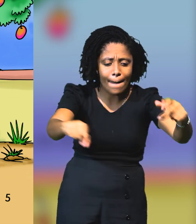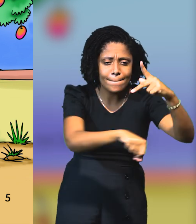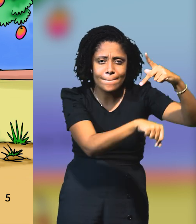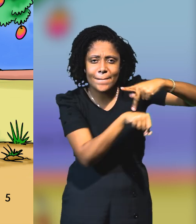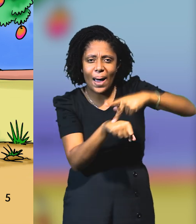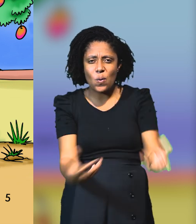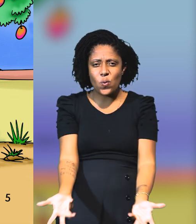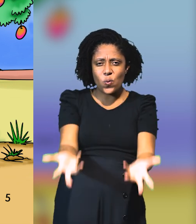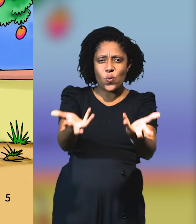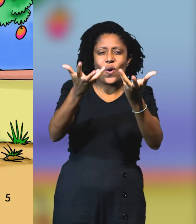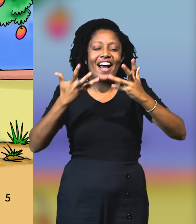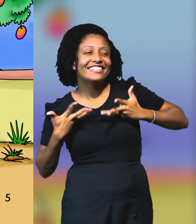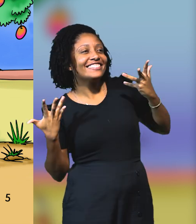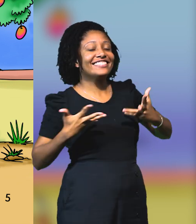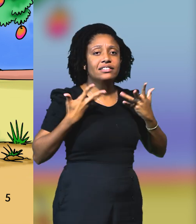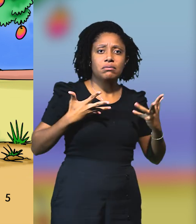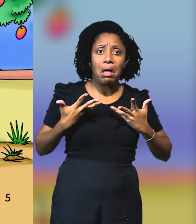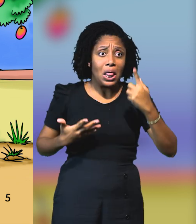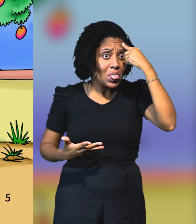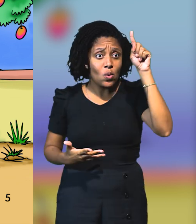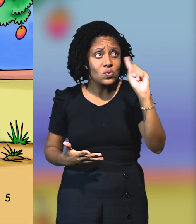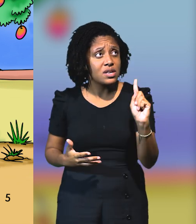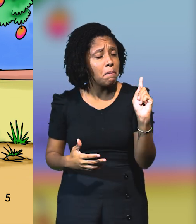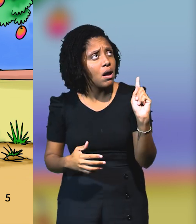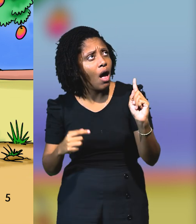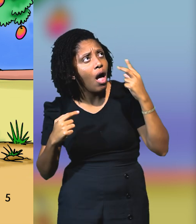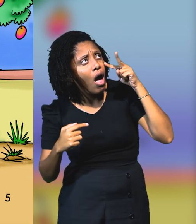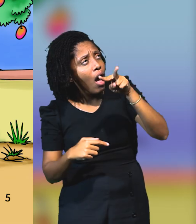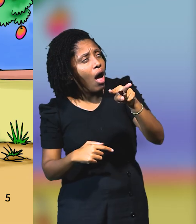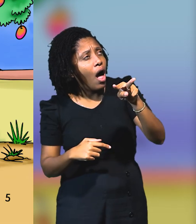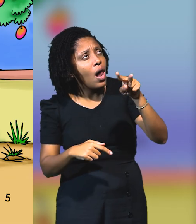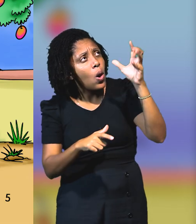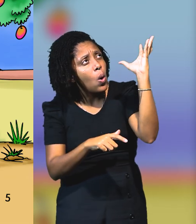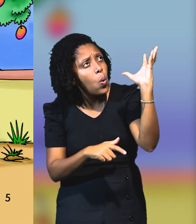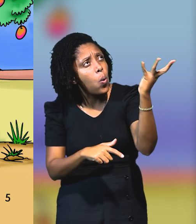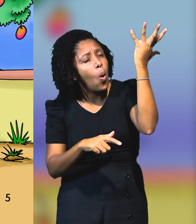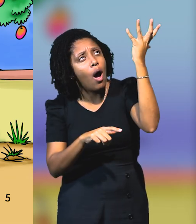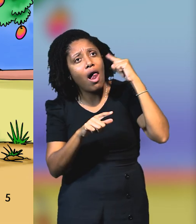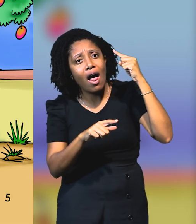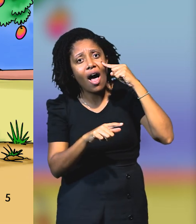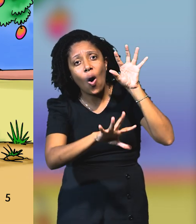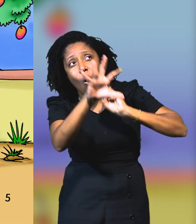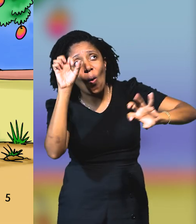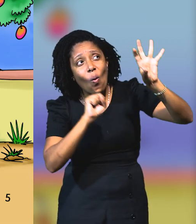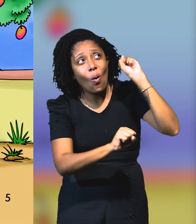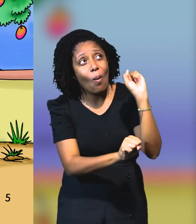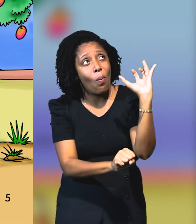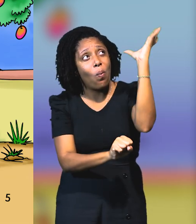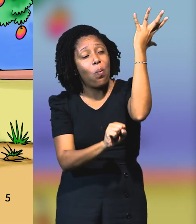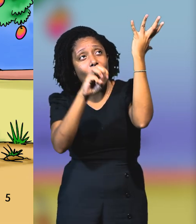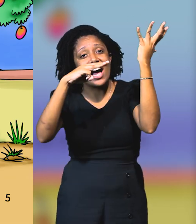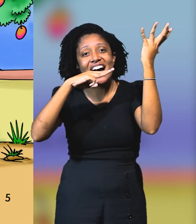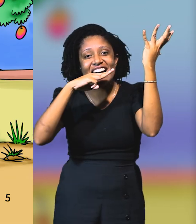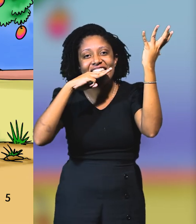toda esplendorosa. Mal sabia ela que estava aos pés do grande ouvinte de seu pai, o Pé de Manga